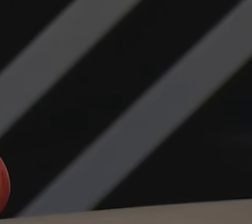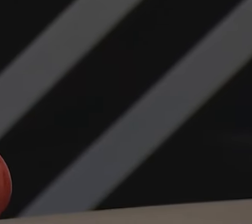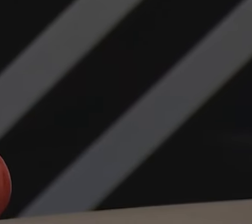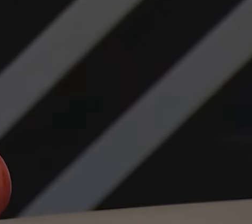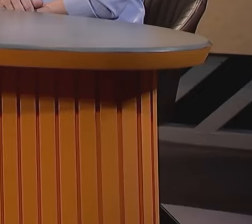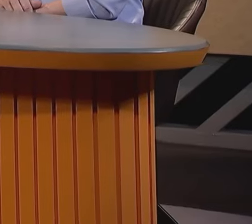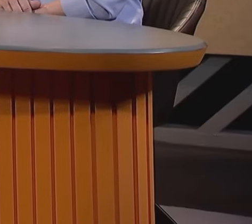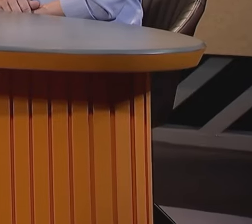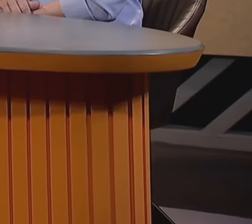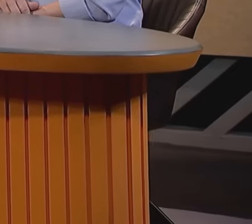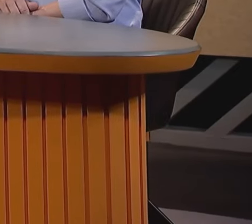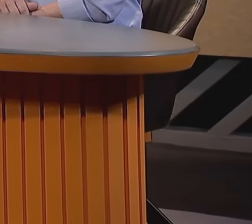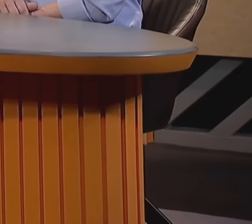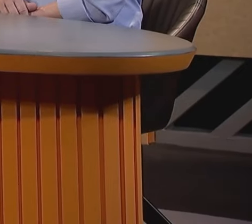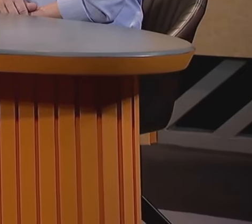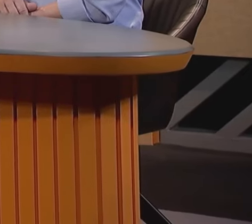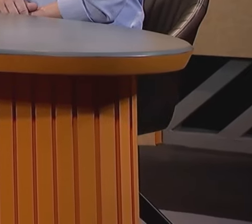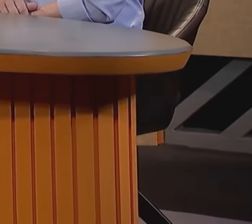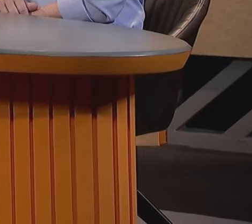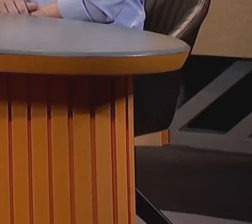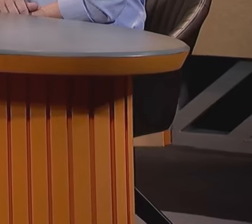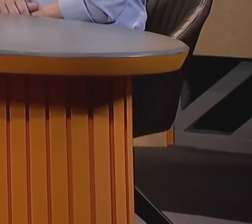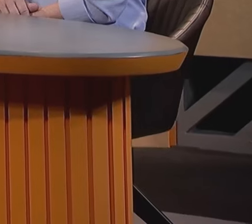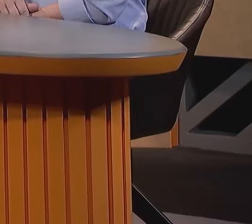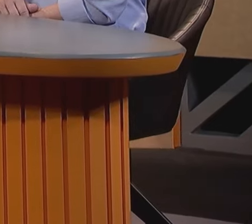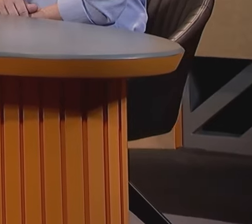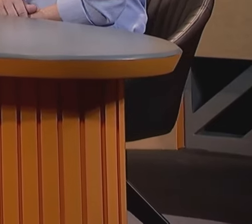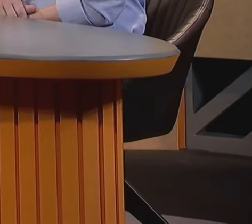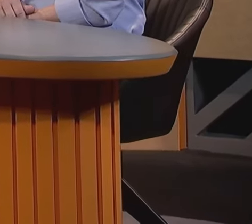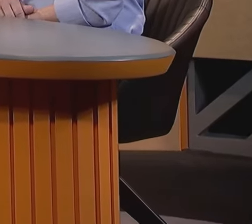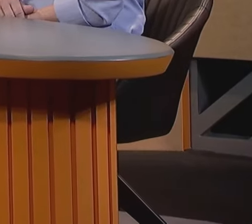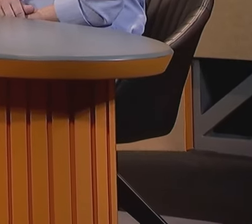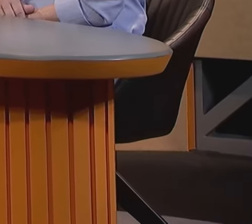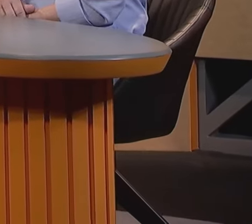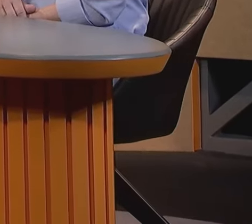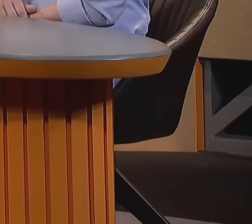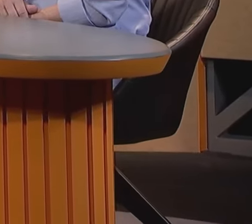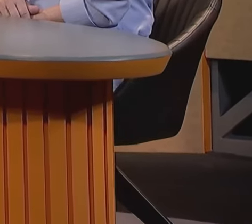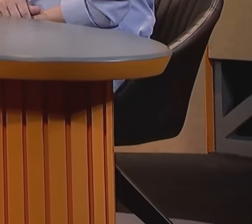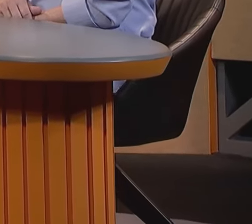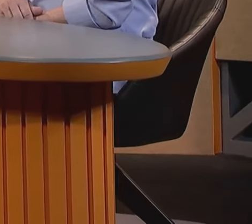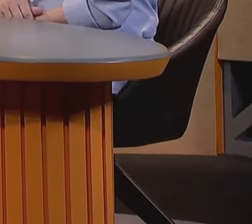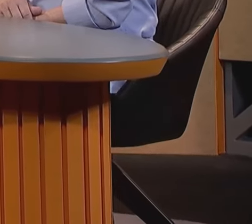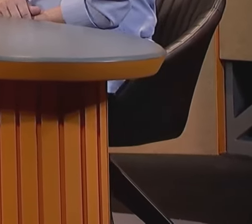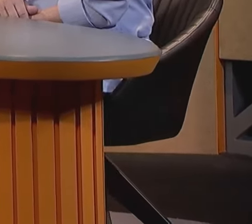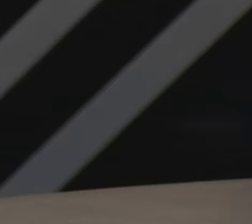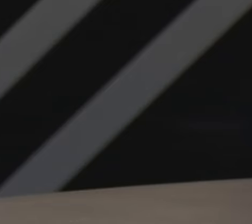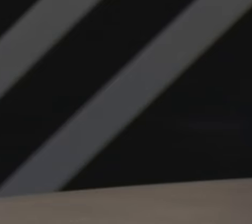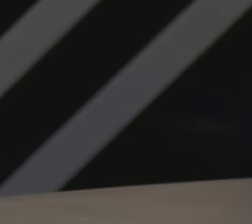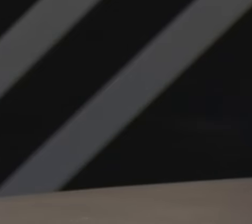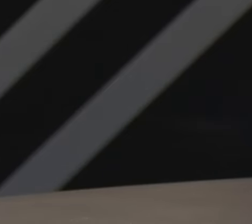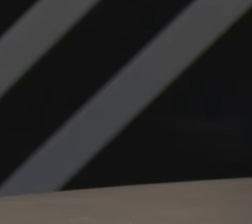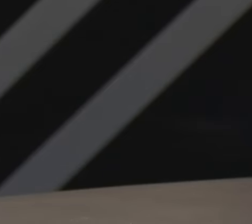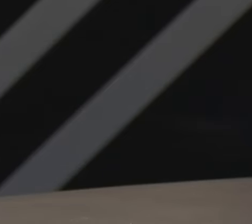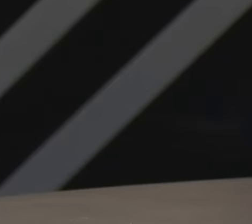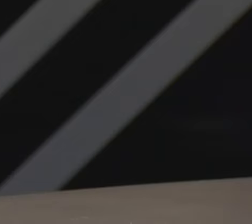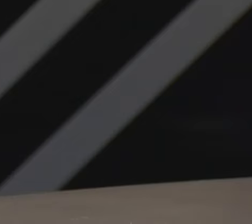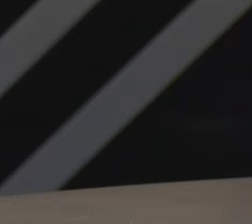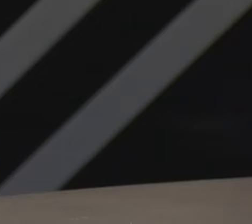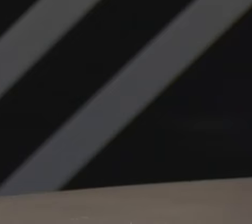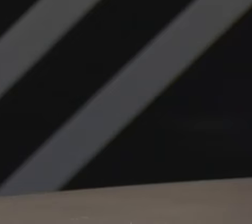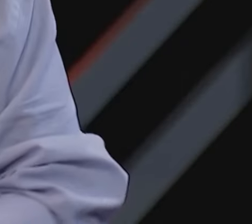pertencimento. E quando eu fui ver, as coisas já estavam acontecendo. Então, dos 13 para os 14 anos, eu já estava inserida no mundo do crime,